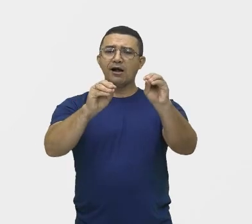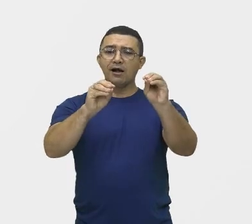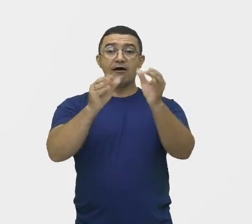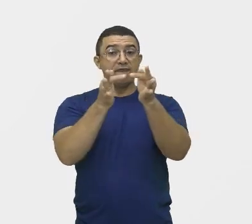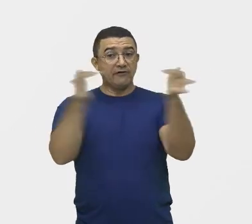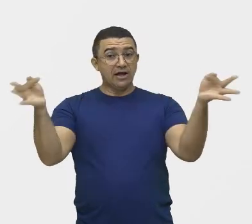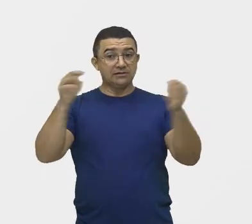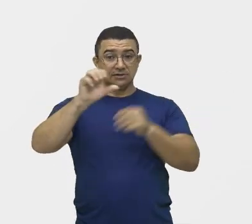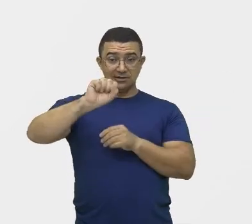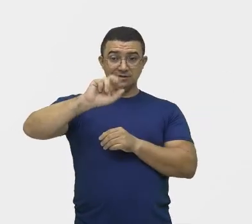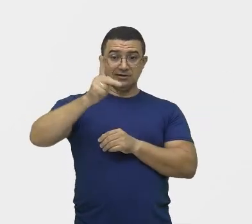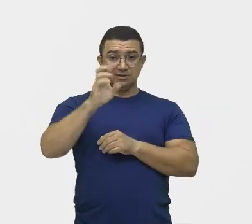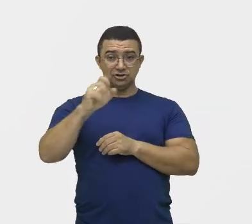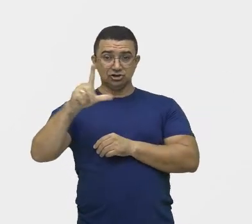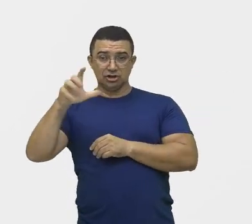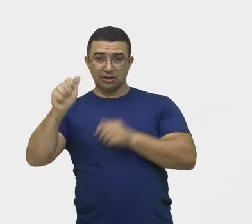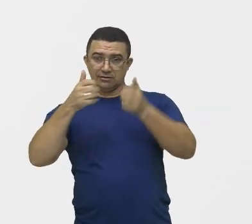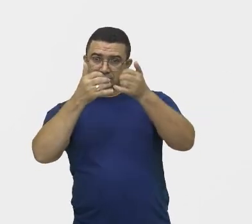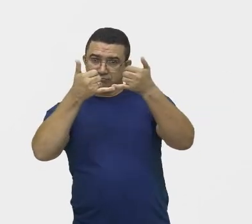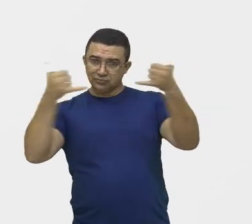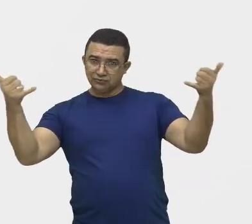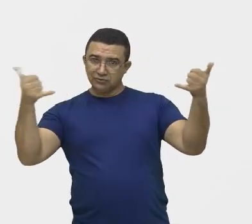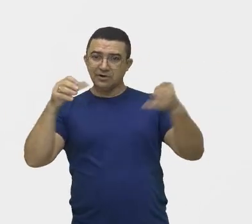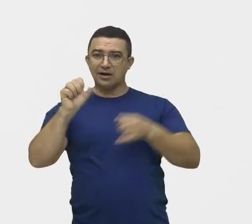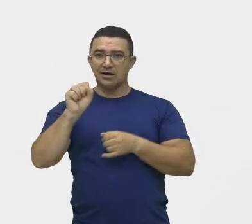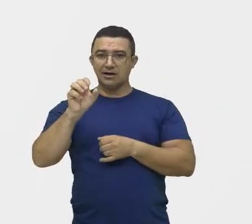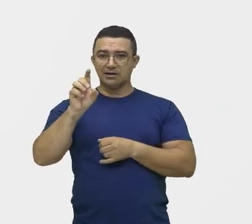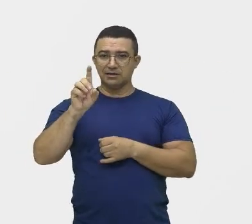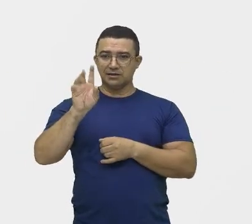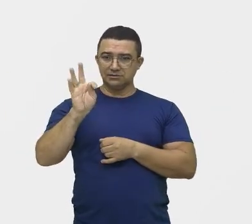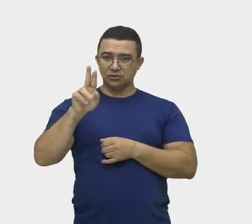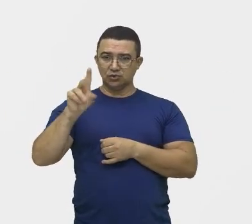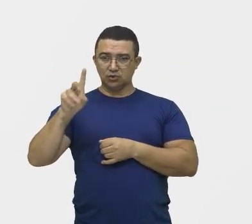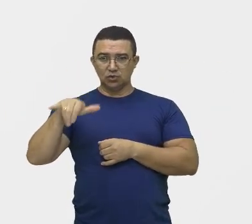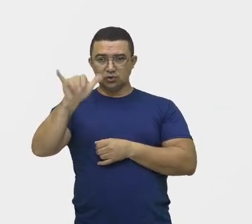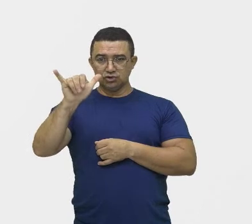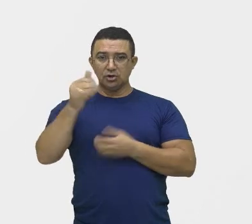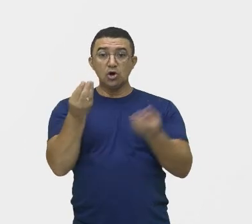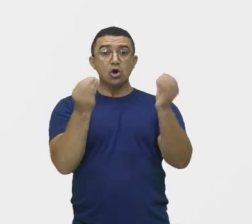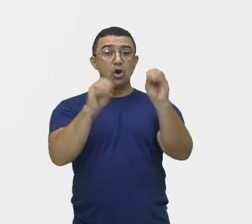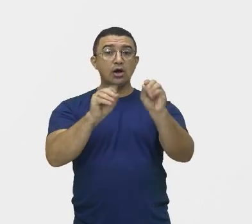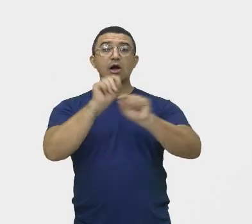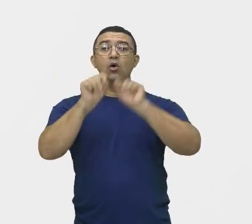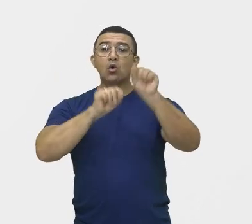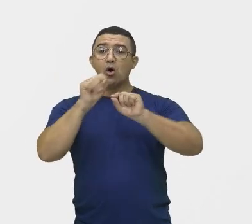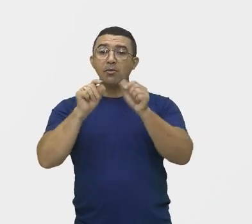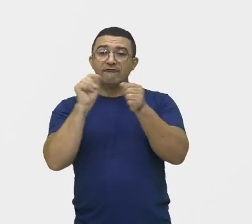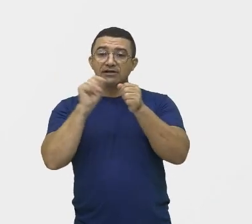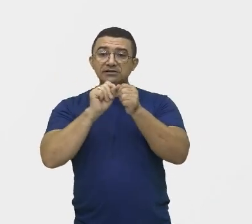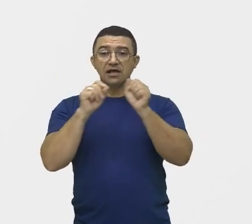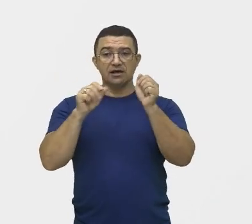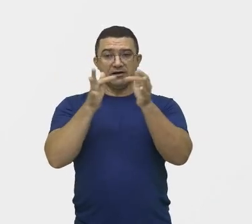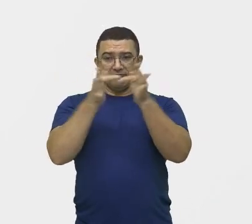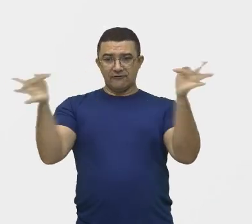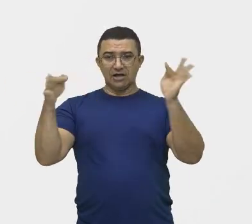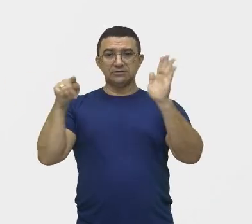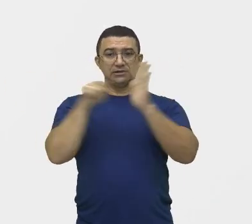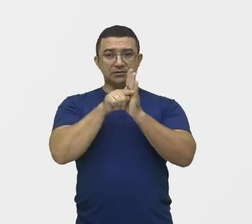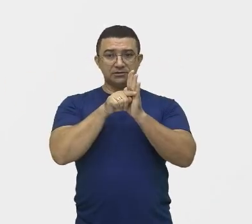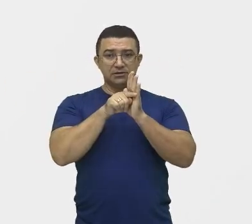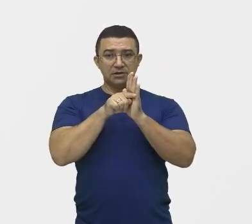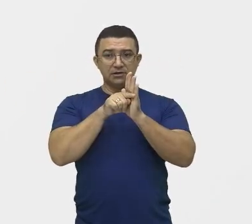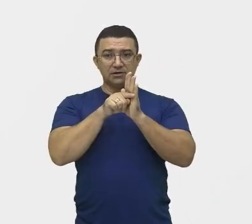Sheila, lacuna, study in afternoon, nós precisamos aí na forma negativa, né, the simple present, precisamos usar a palavra